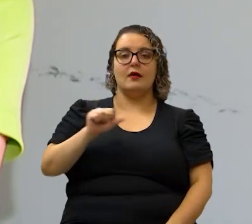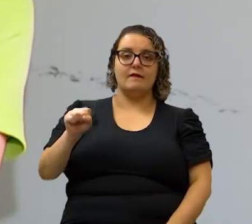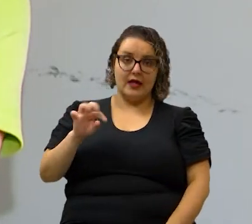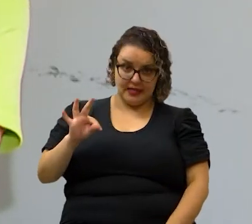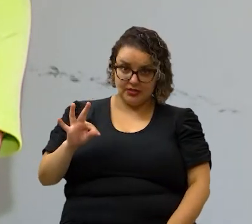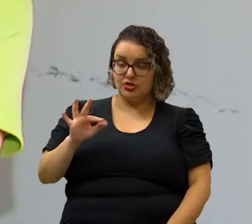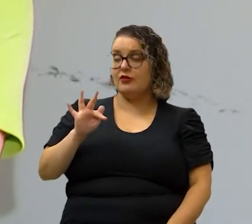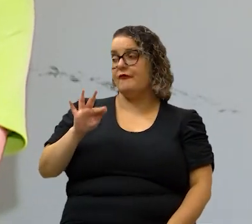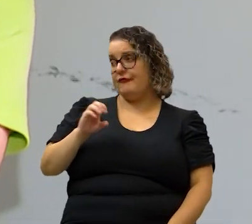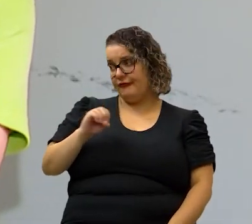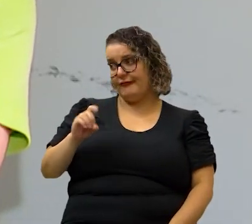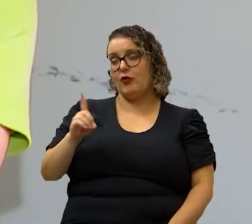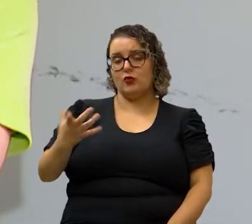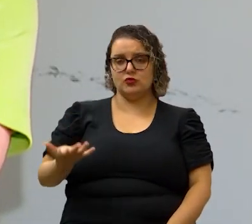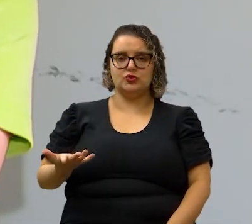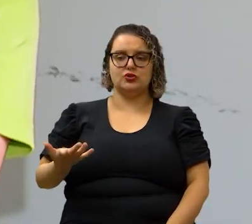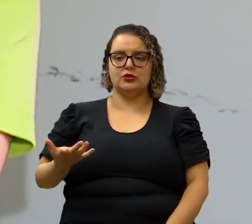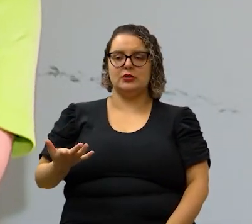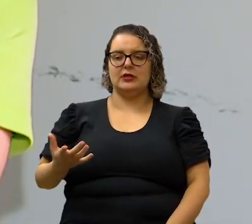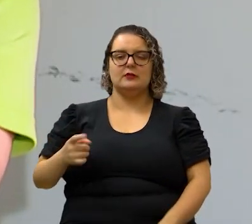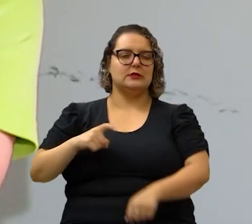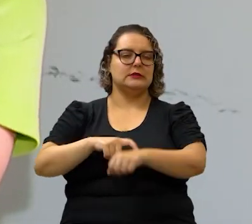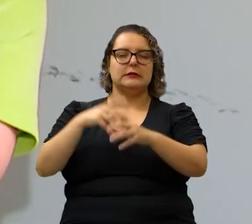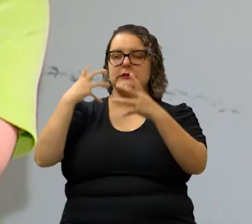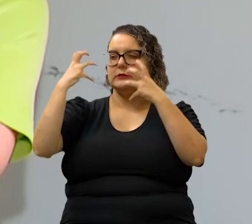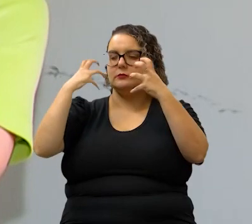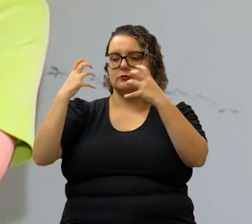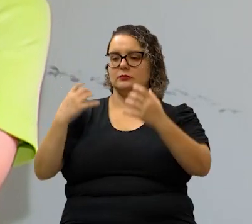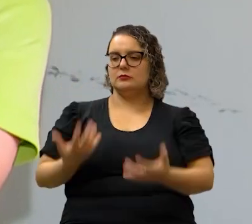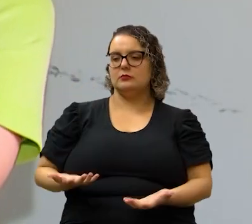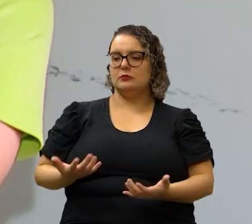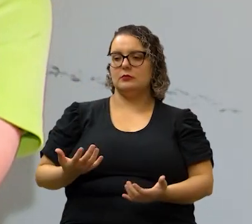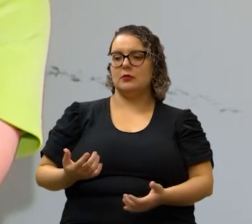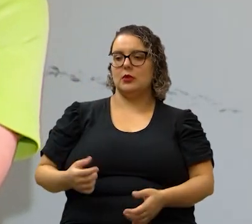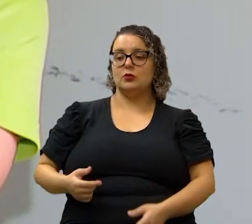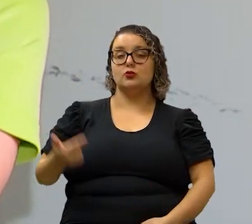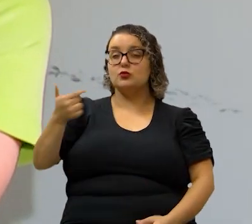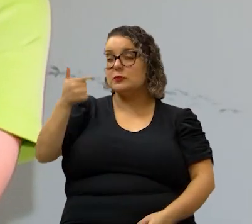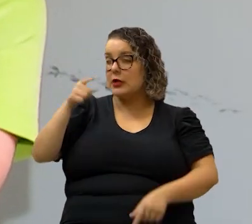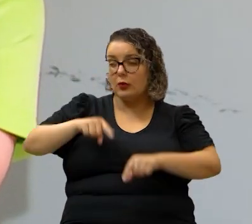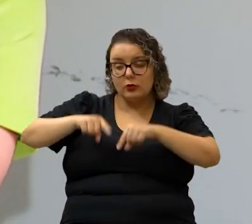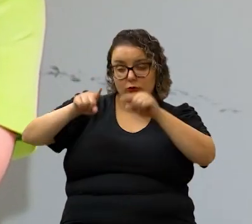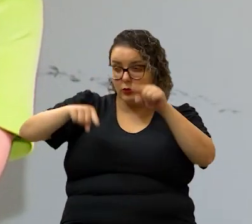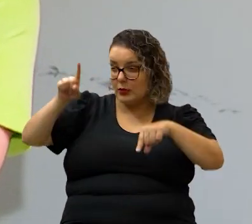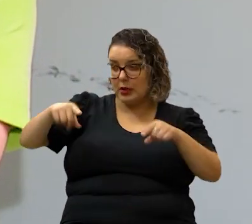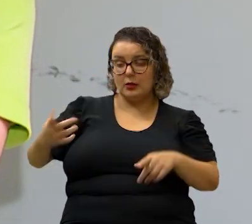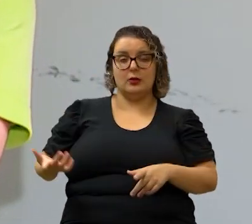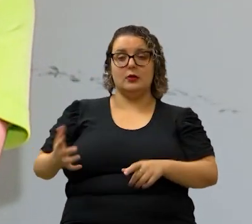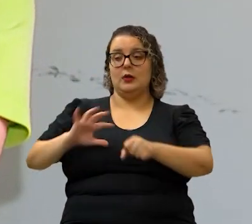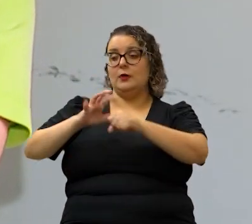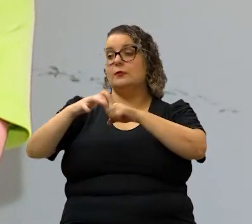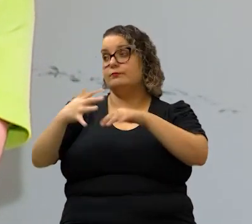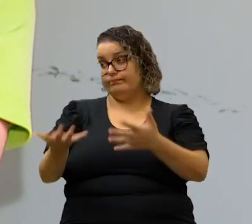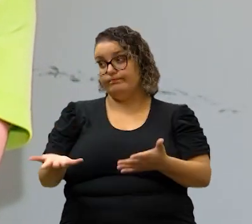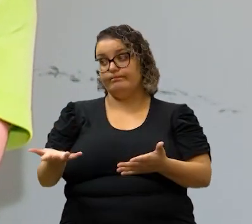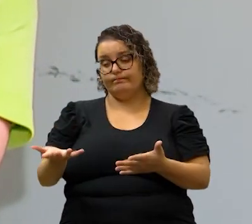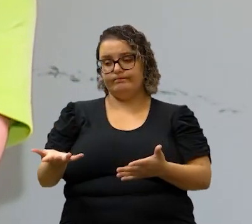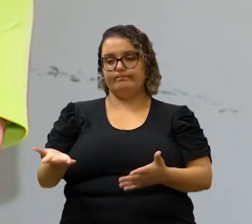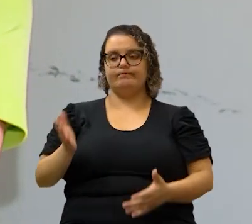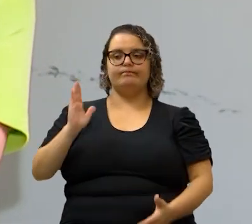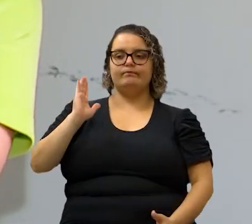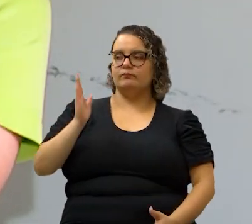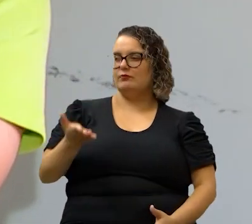fast food, e foi um momento muito estressante. Foi no meio do segundo pico da pandemia, né? Enfim, então